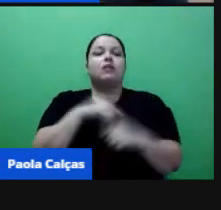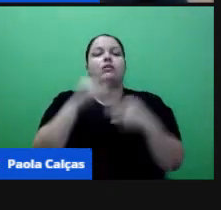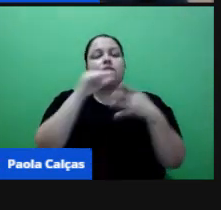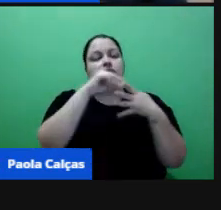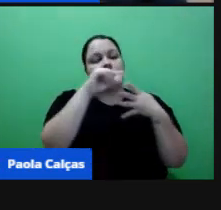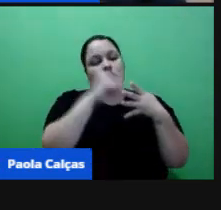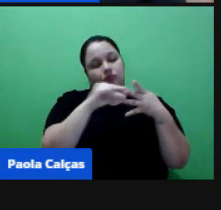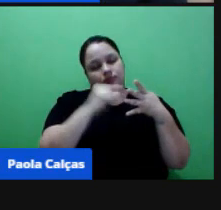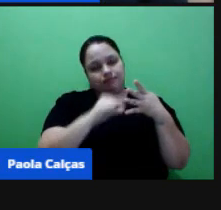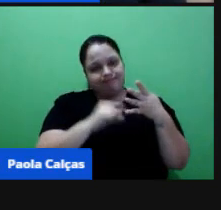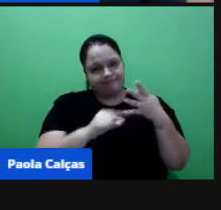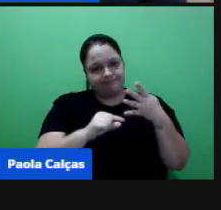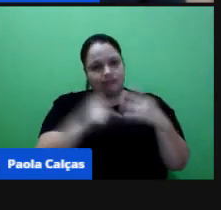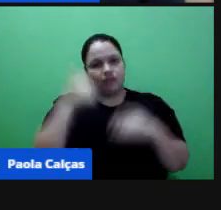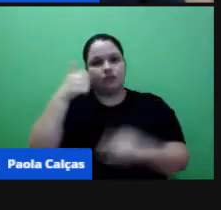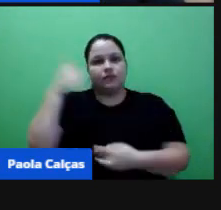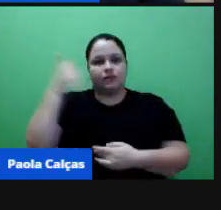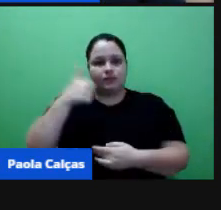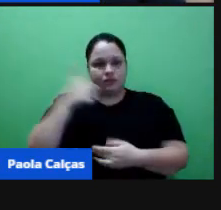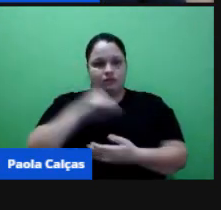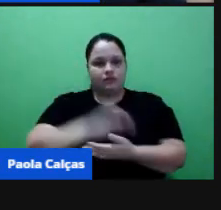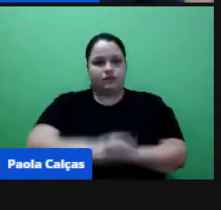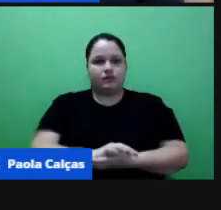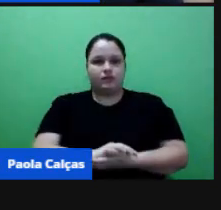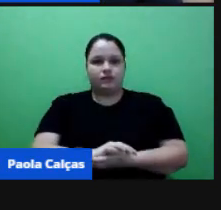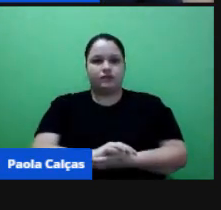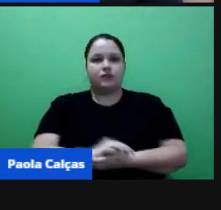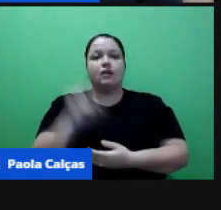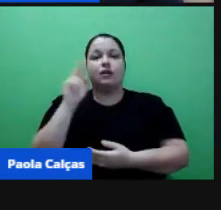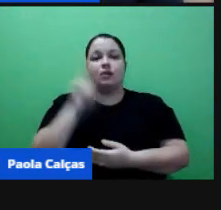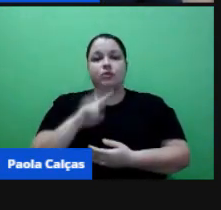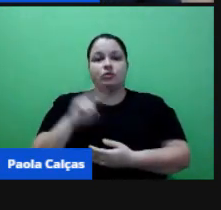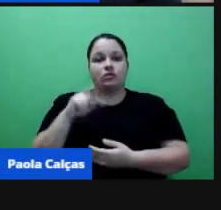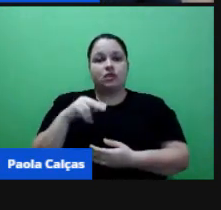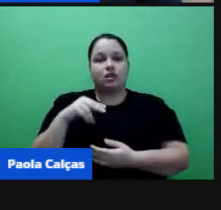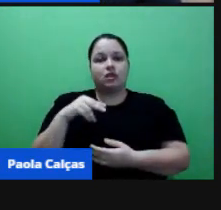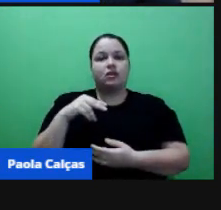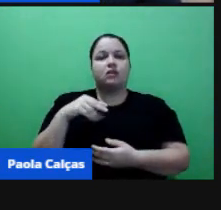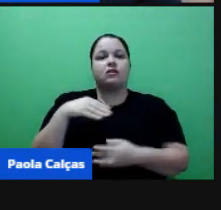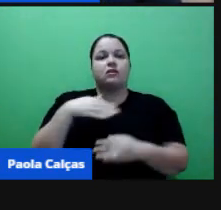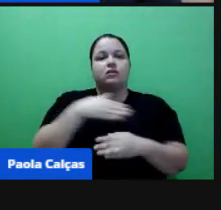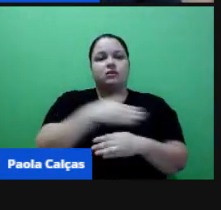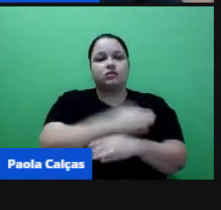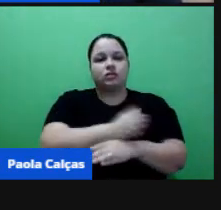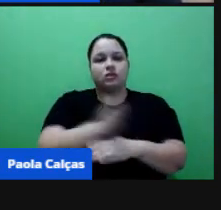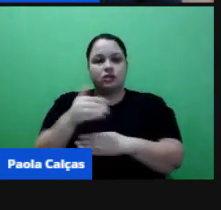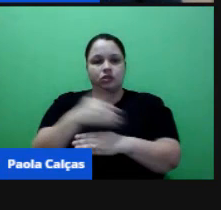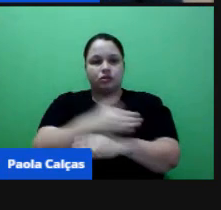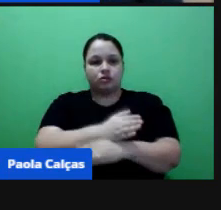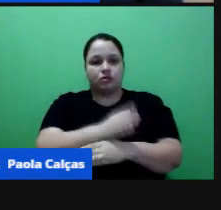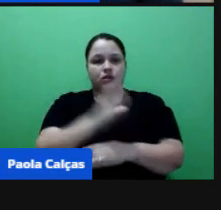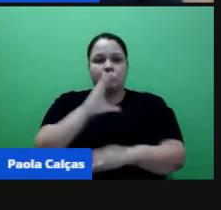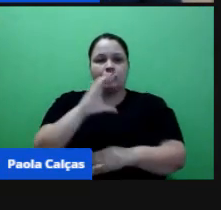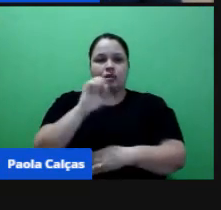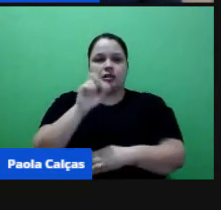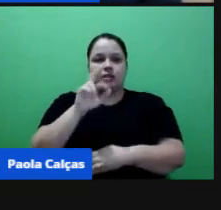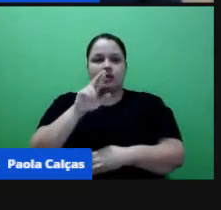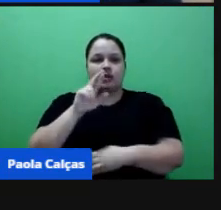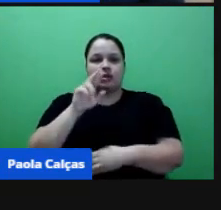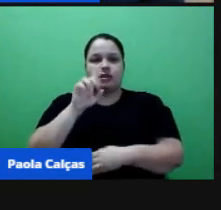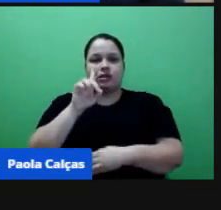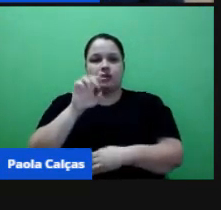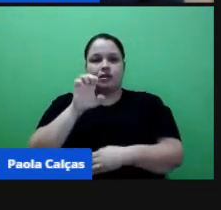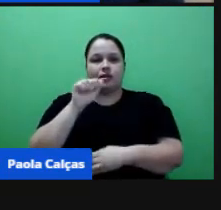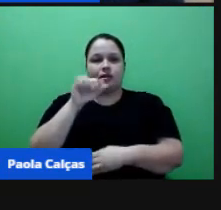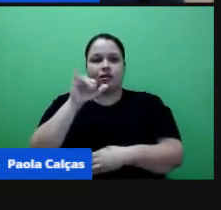seguintes itens. Primeiro, usar as direções cardeais na localização de